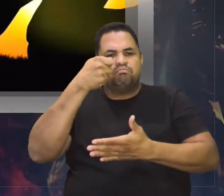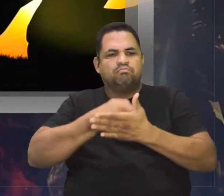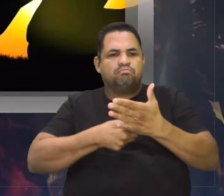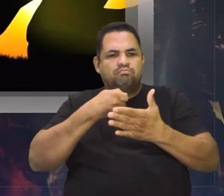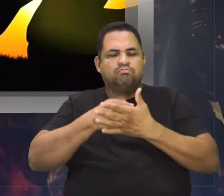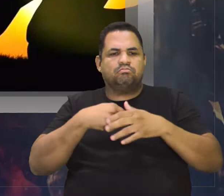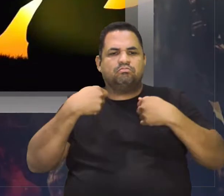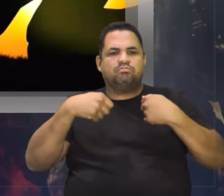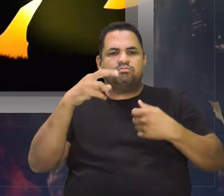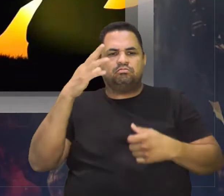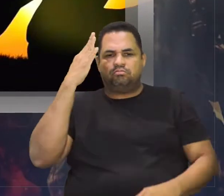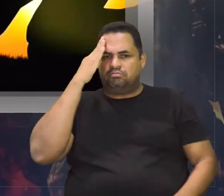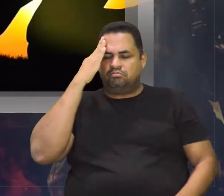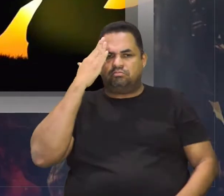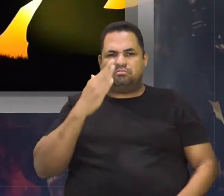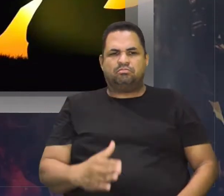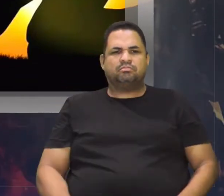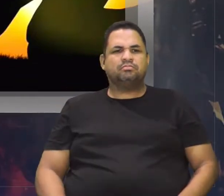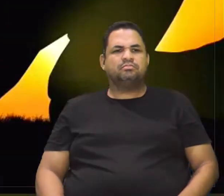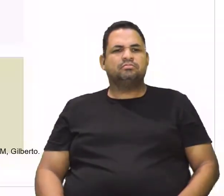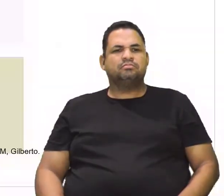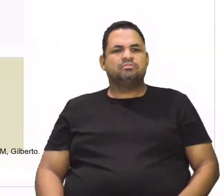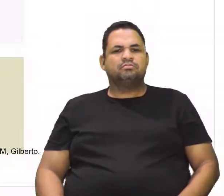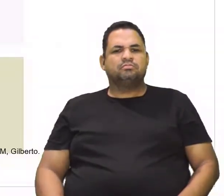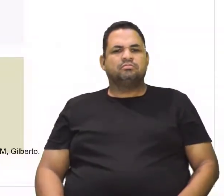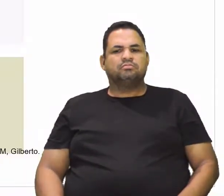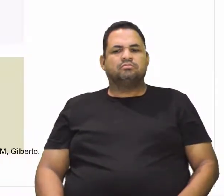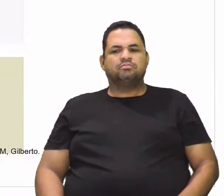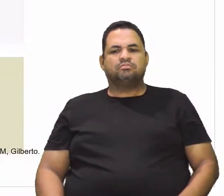entender. Na tela para vocês.